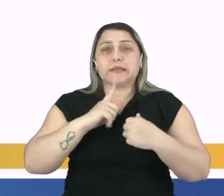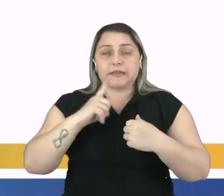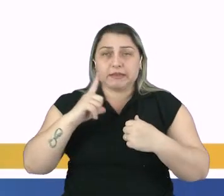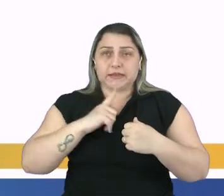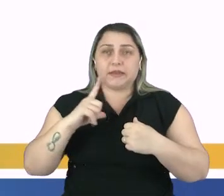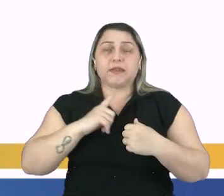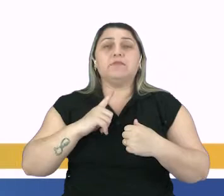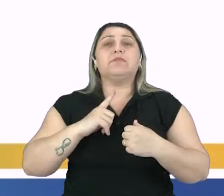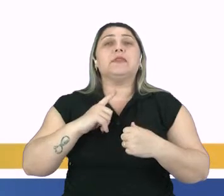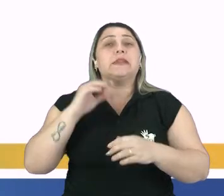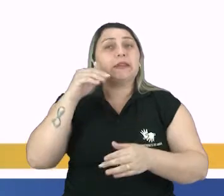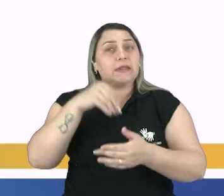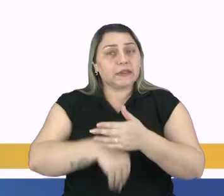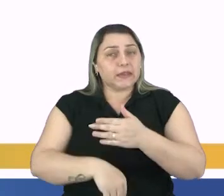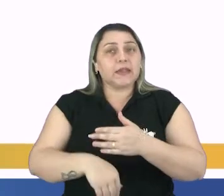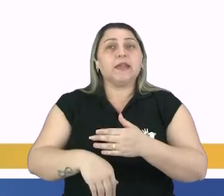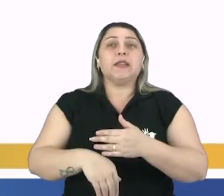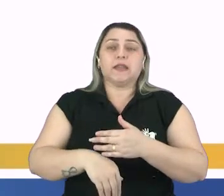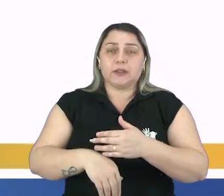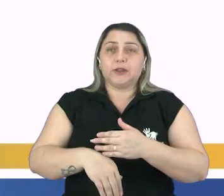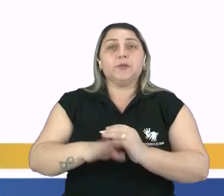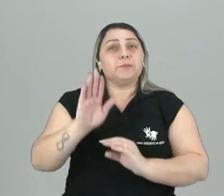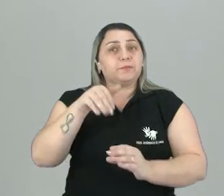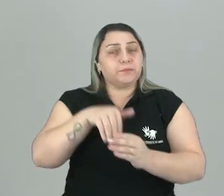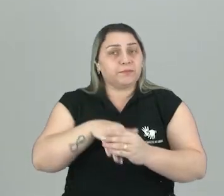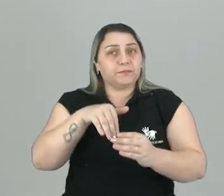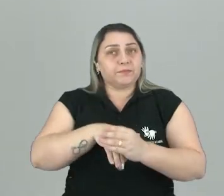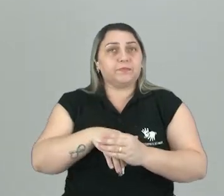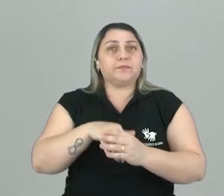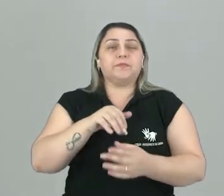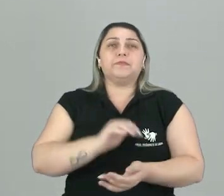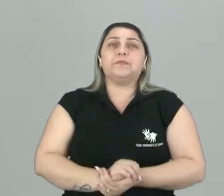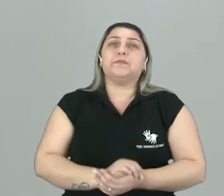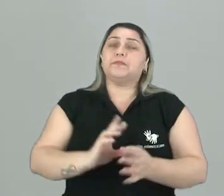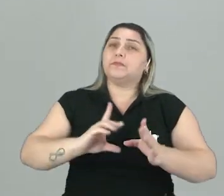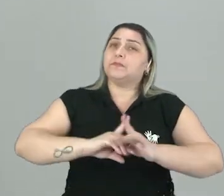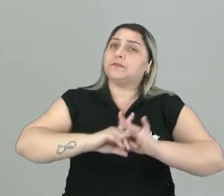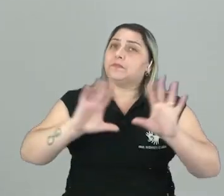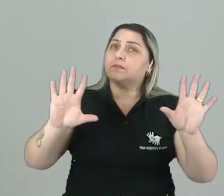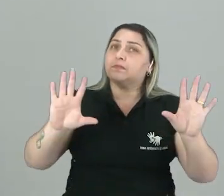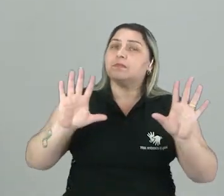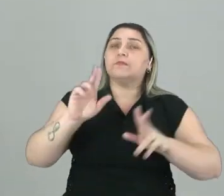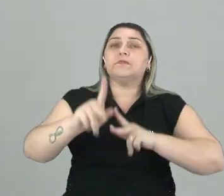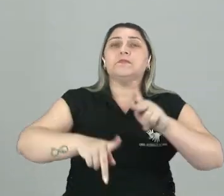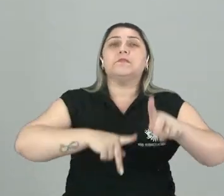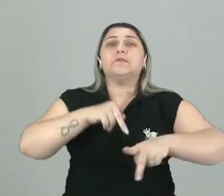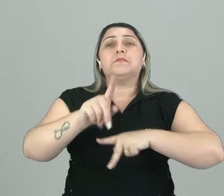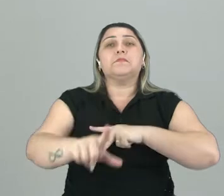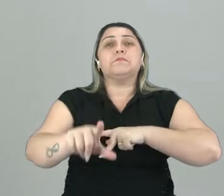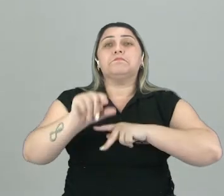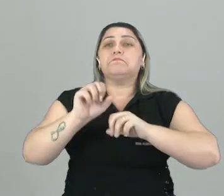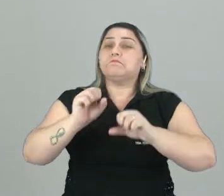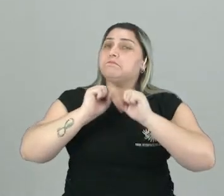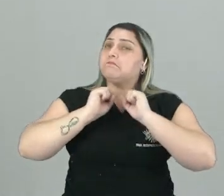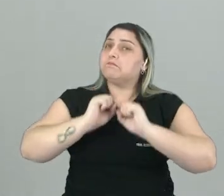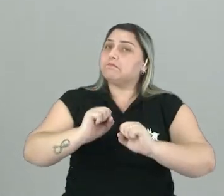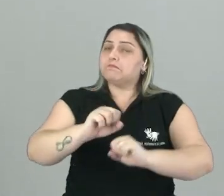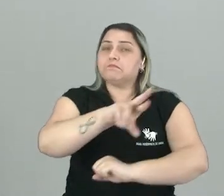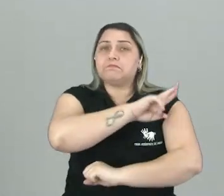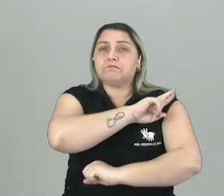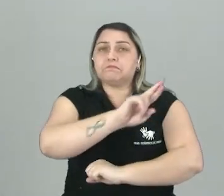um campo dentro da sua área de atuação democrática. Então, a população passou a poder escolher o